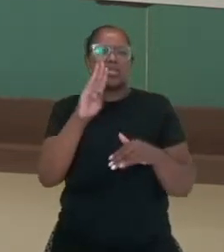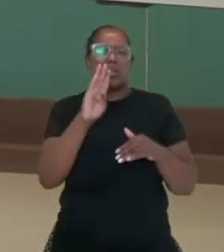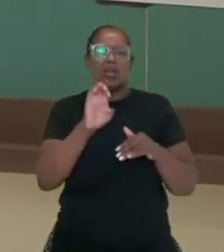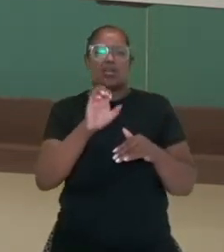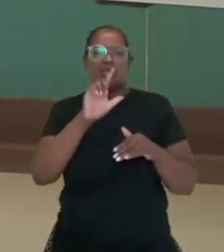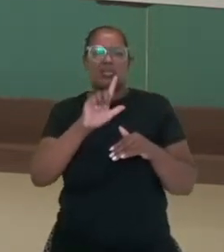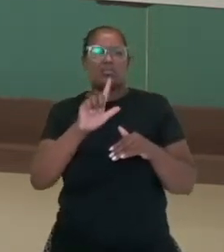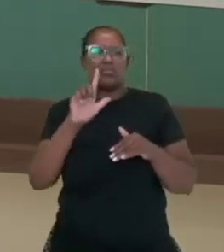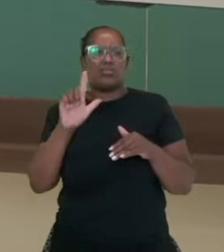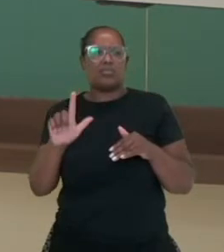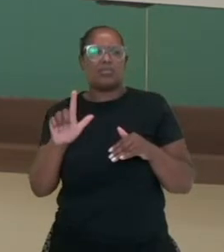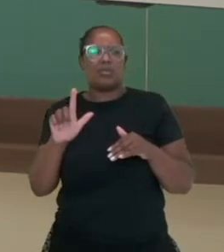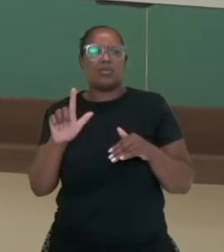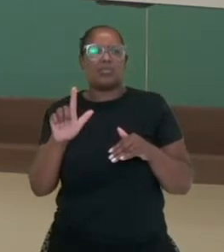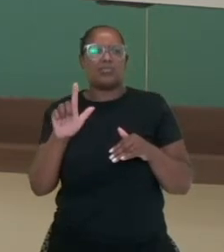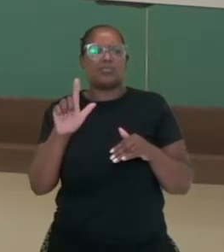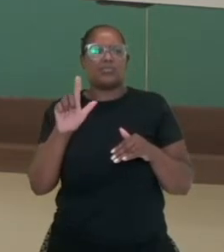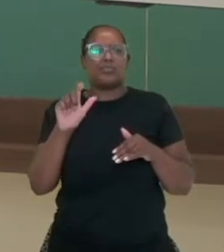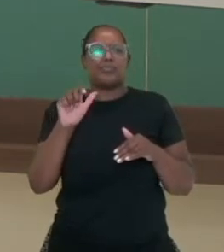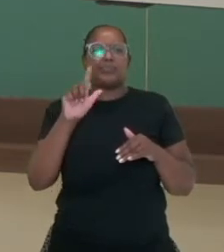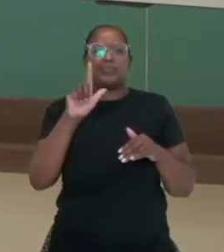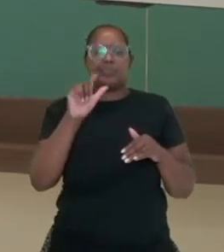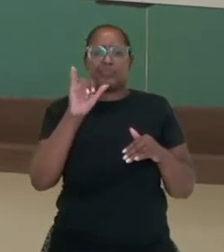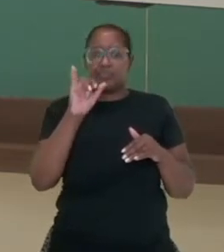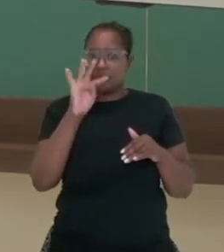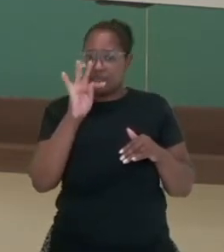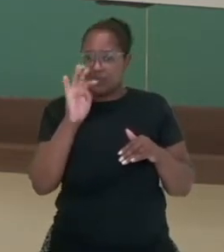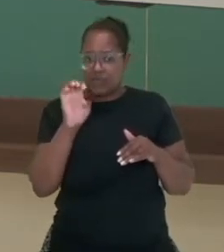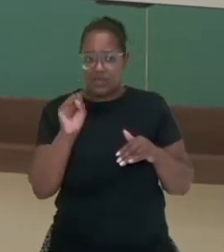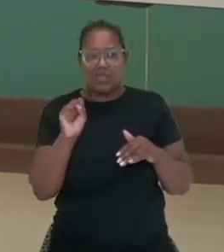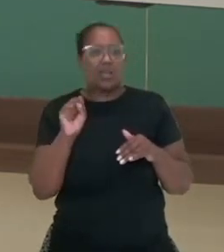esse termo celular? Da onde que veio? Eles